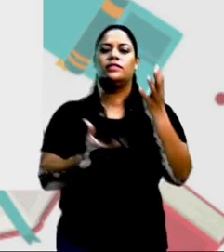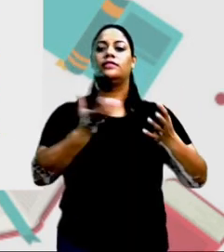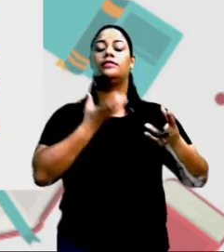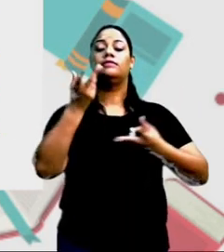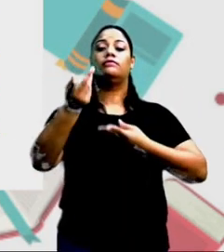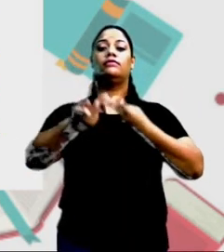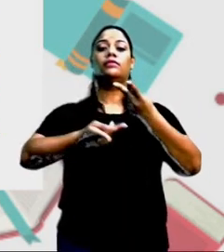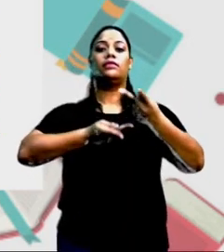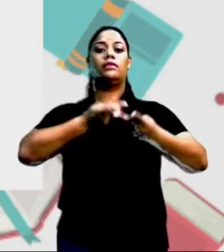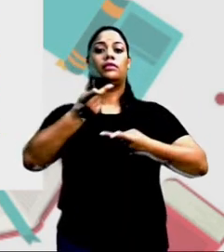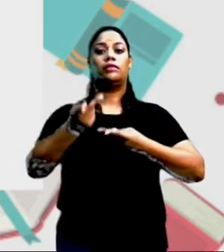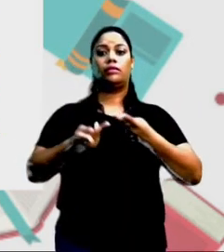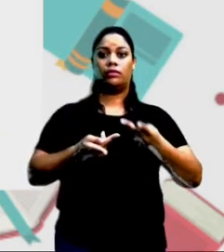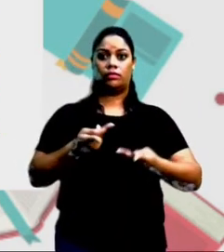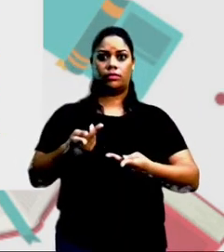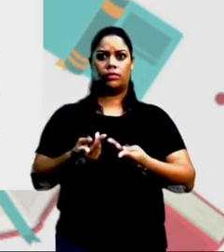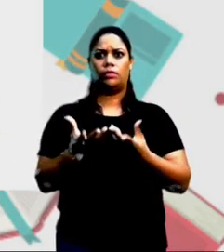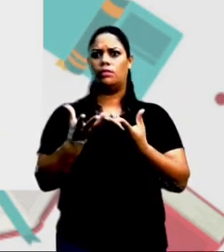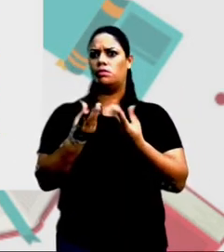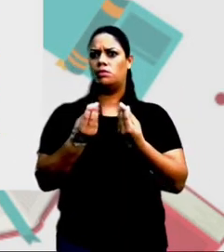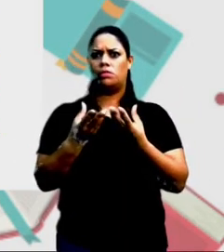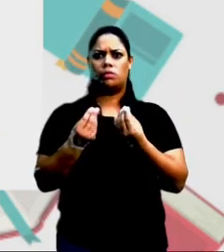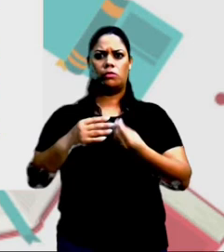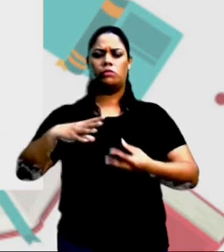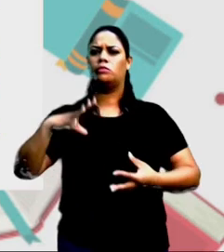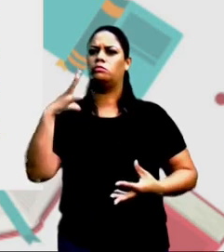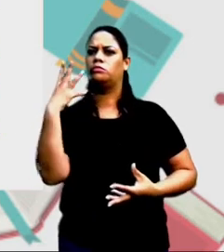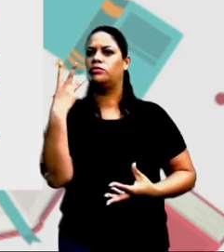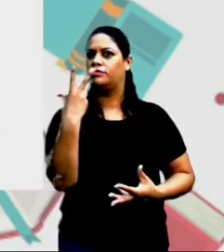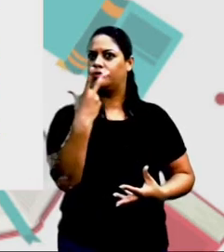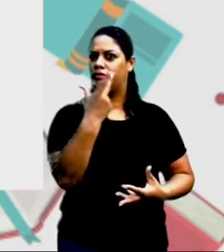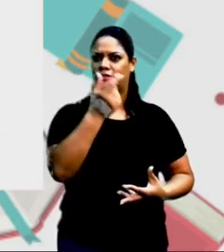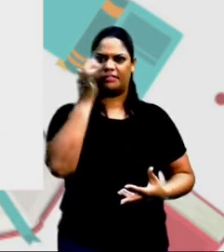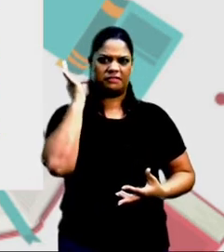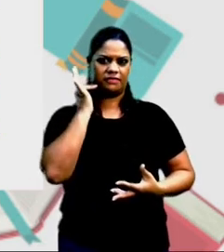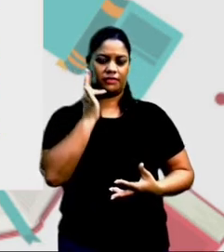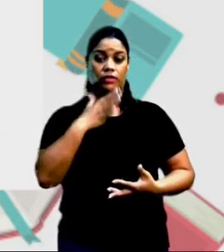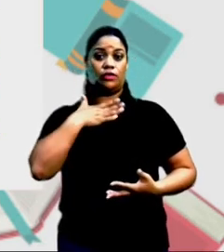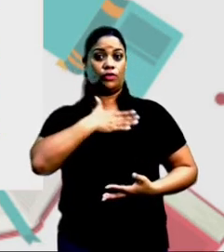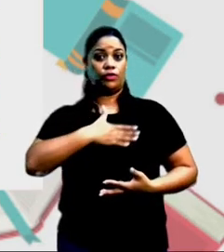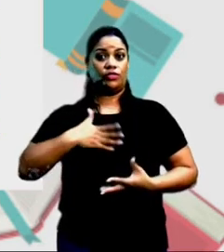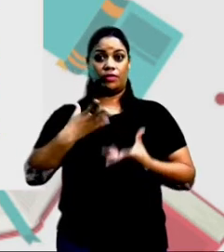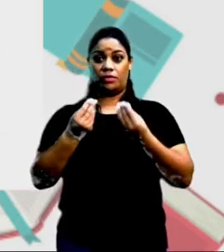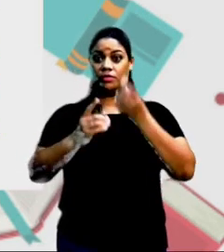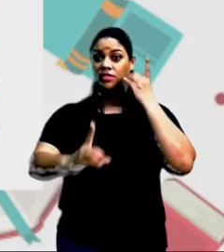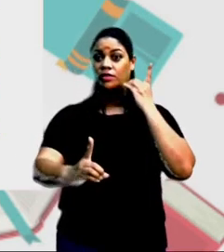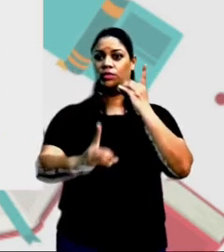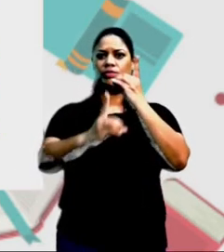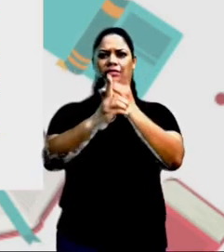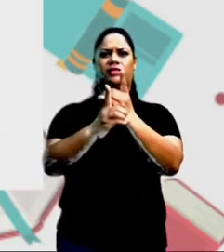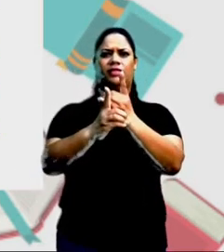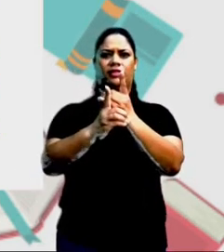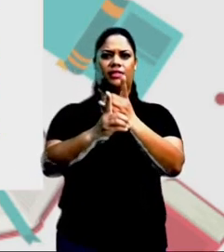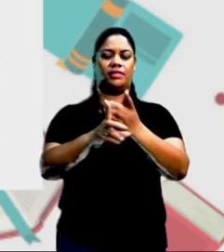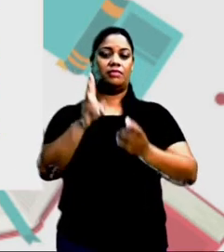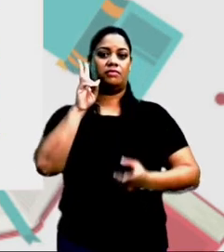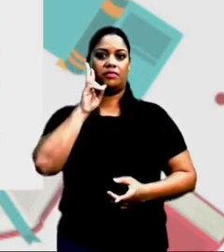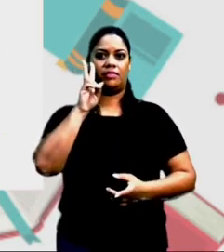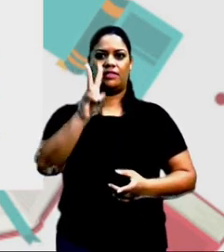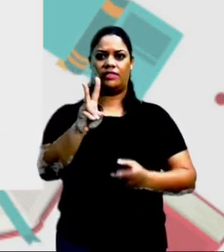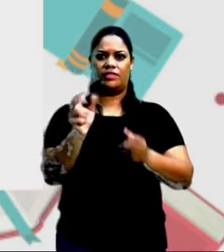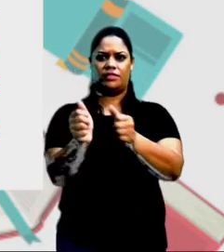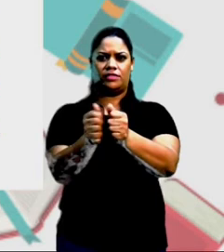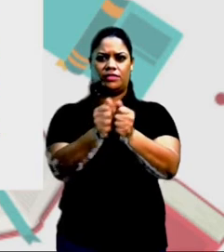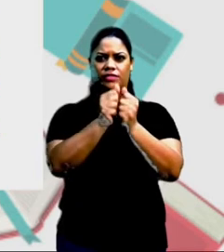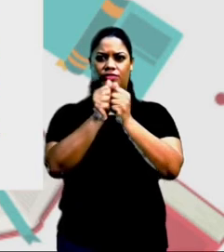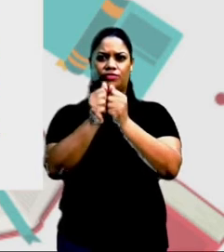falar que era muito bonita, que gostaria de encontrá-la para verem junto